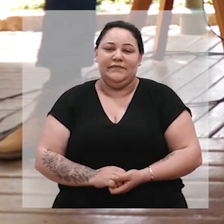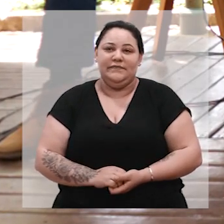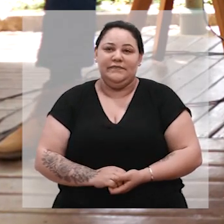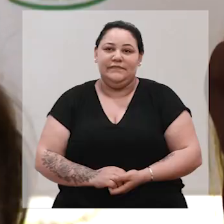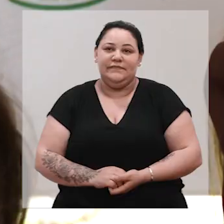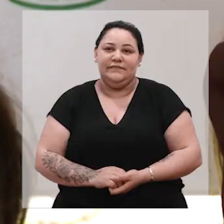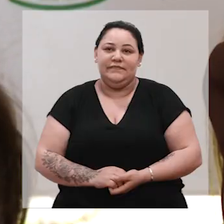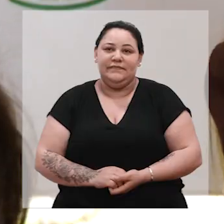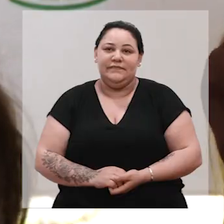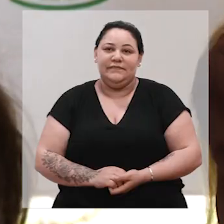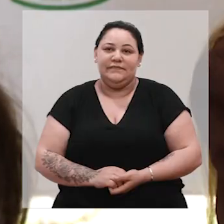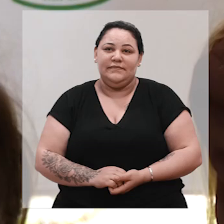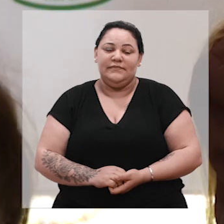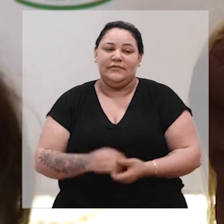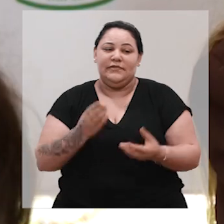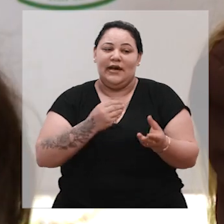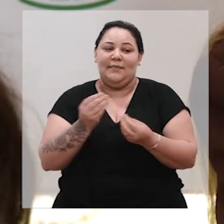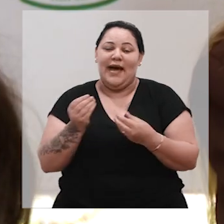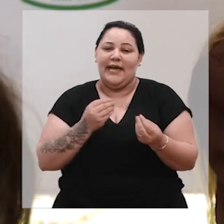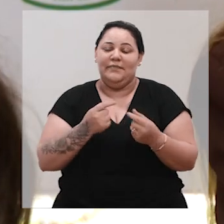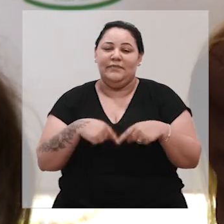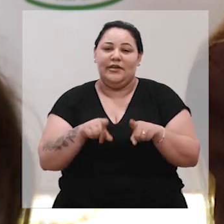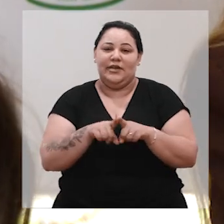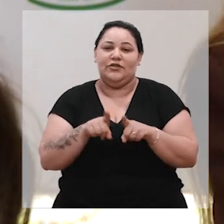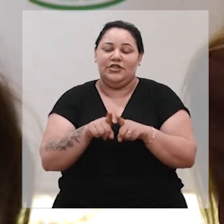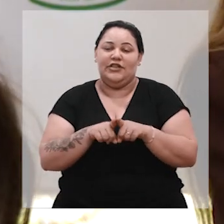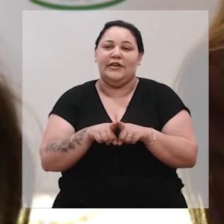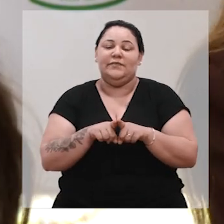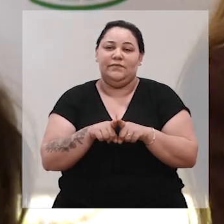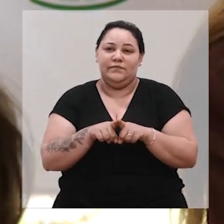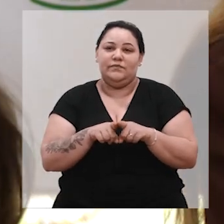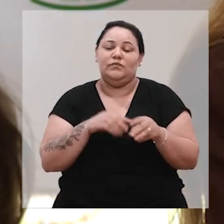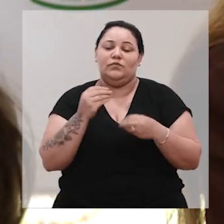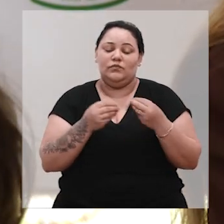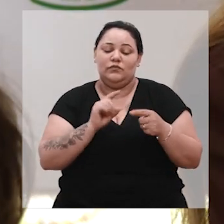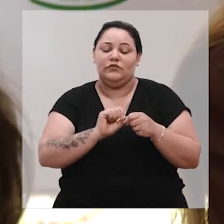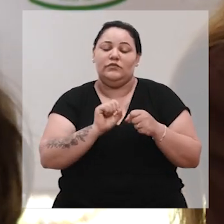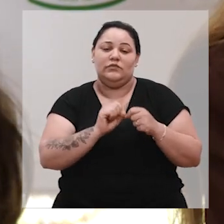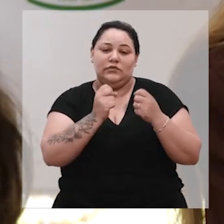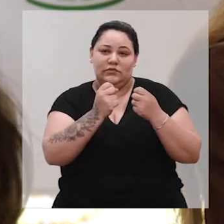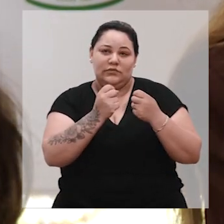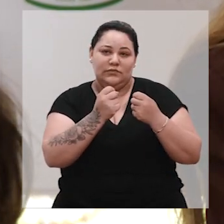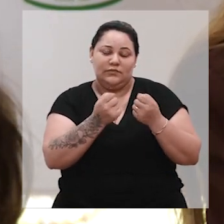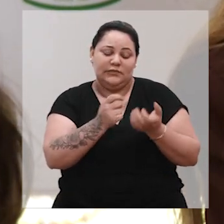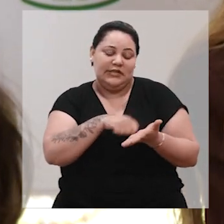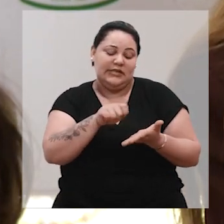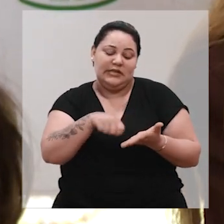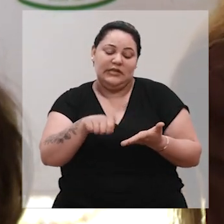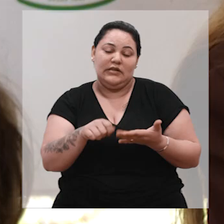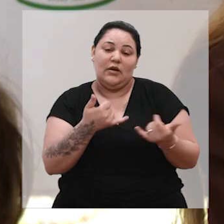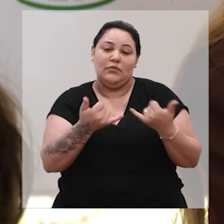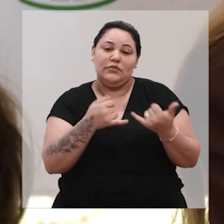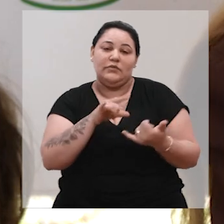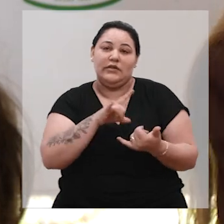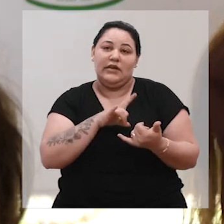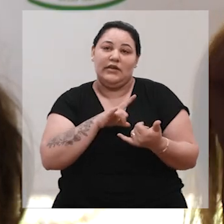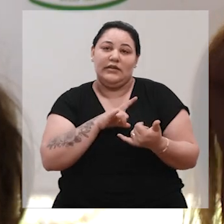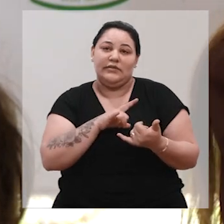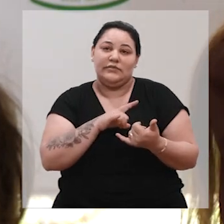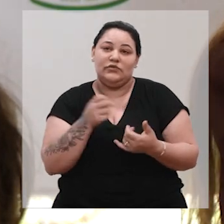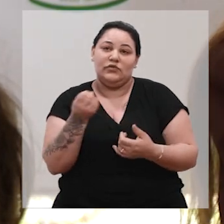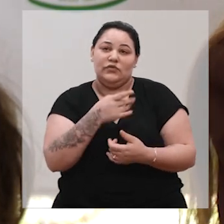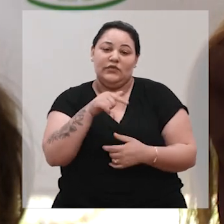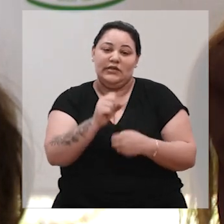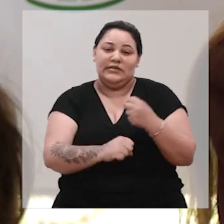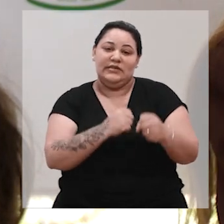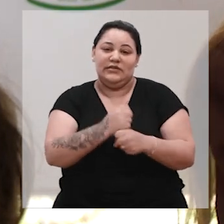também te coloca ali. Como é que é o teu fazer de escritora, né? E, por exemplo, tem o lançamento esse